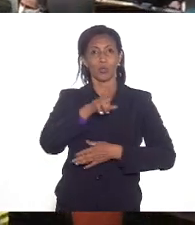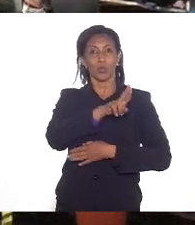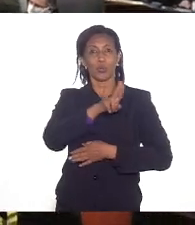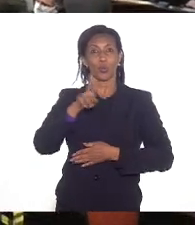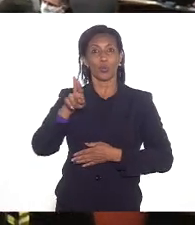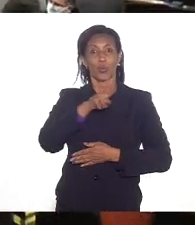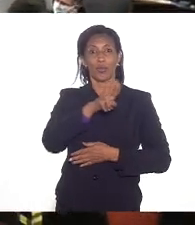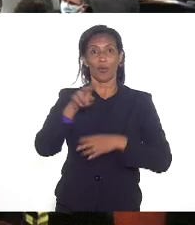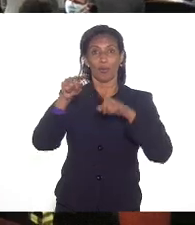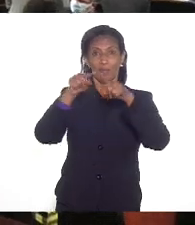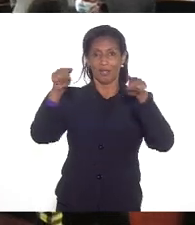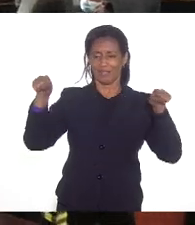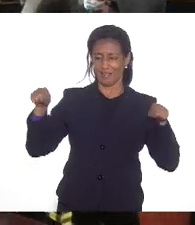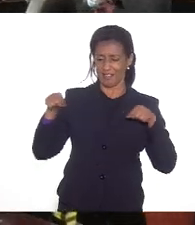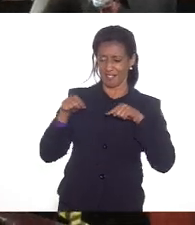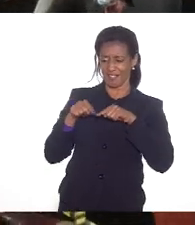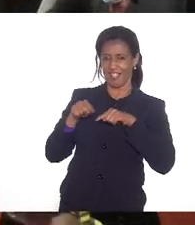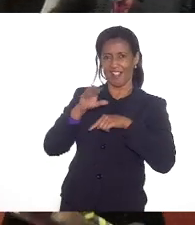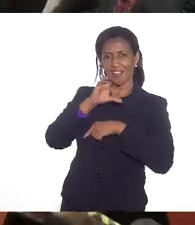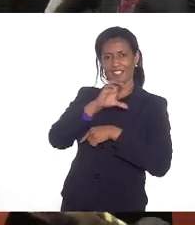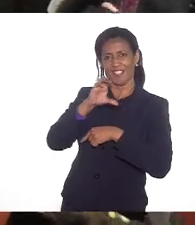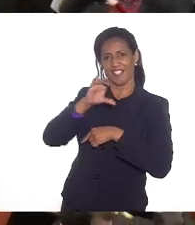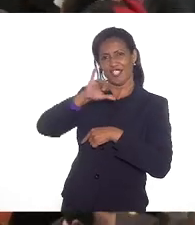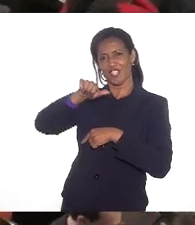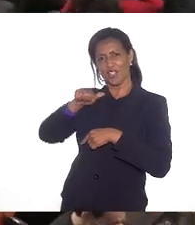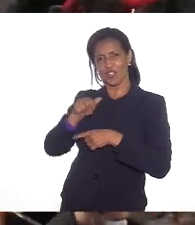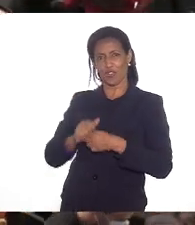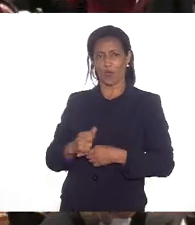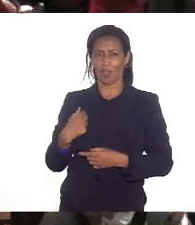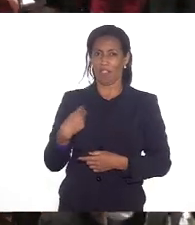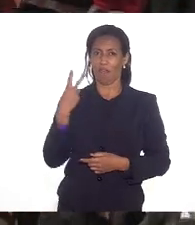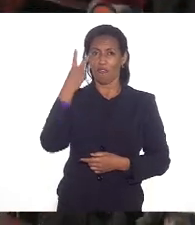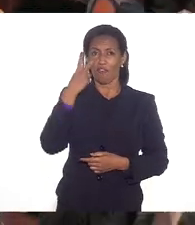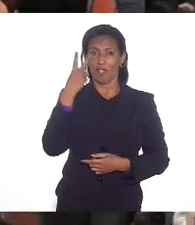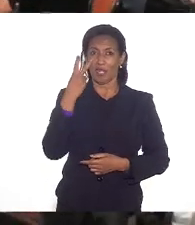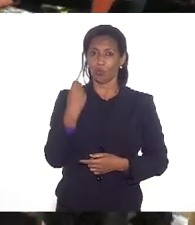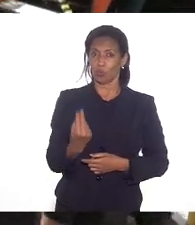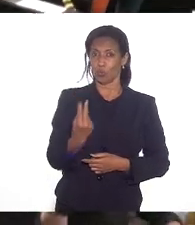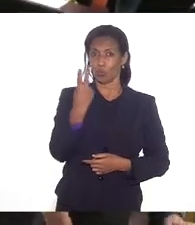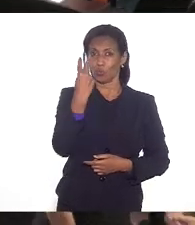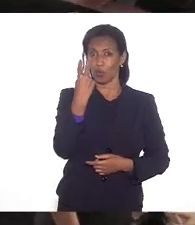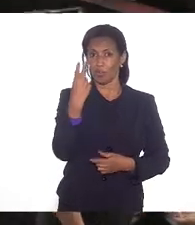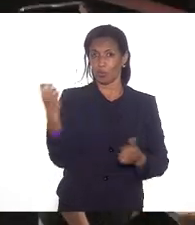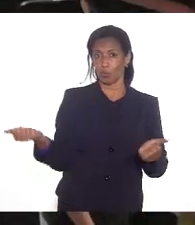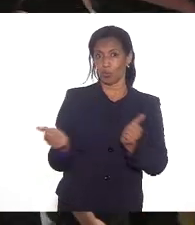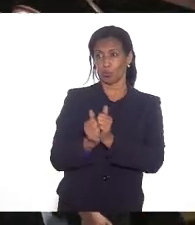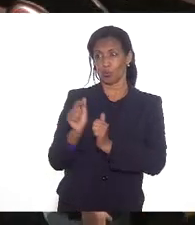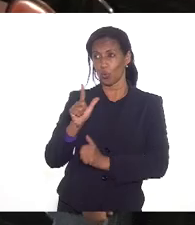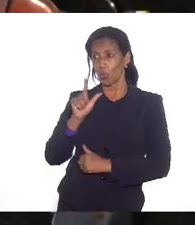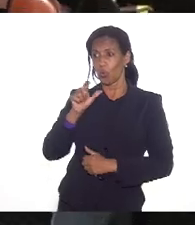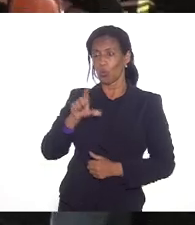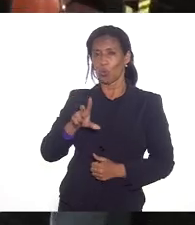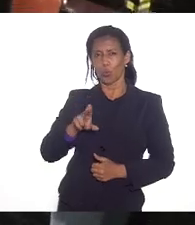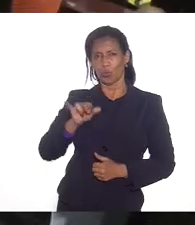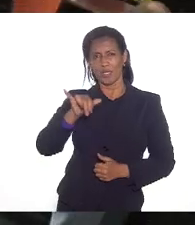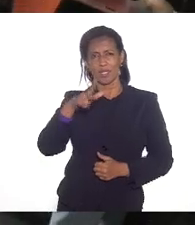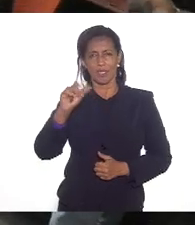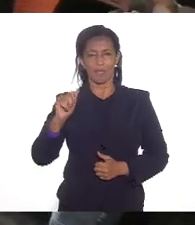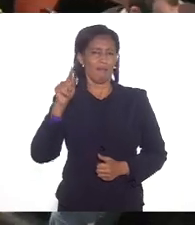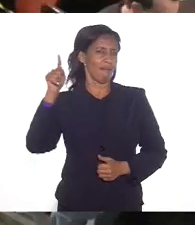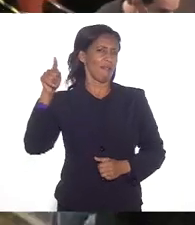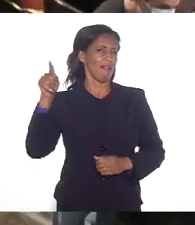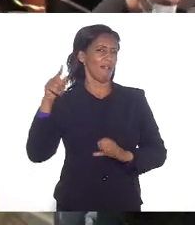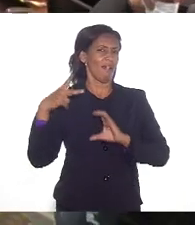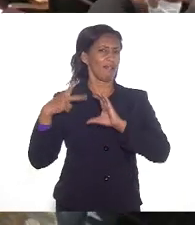nome é na sala da ccj Deputado Luiz Paulo foi vereador duas vezes com a deputada Lucinha e lá na